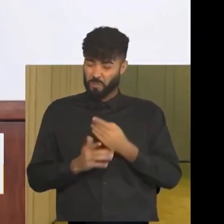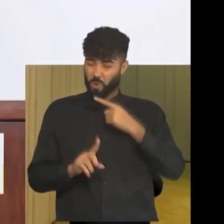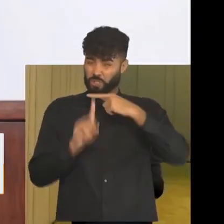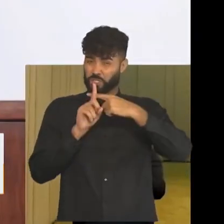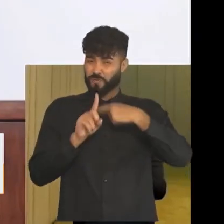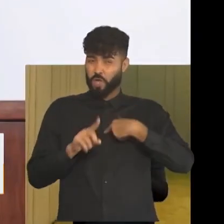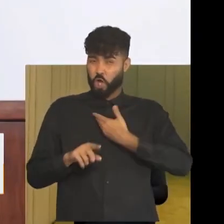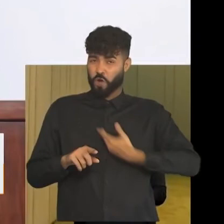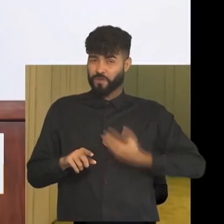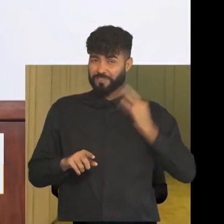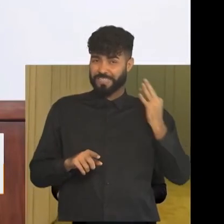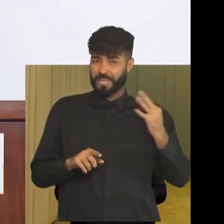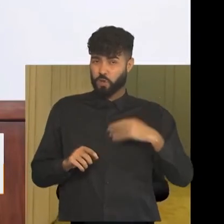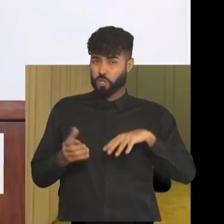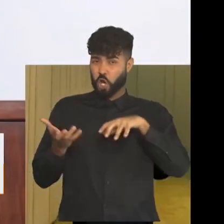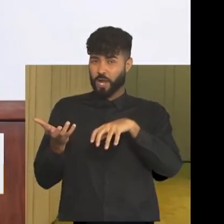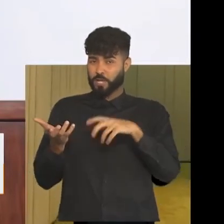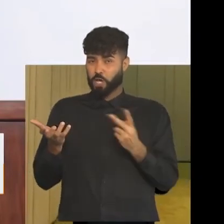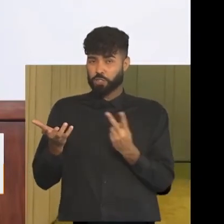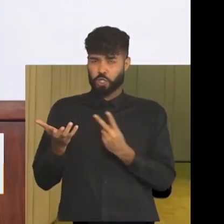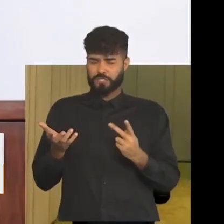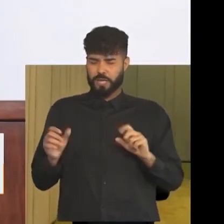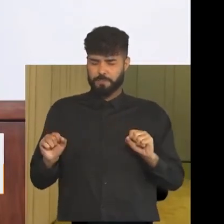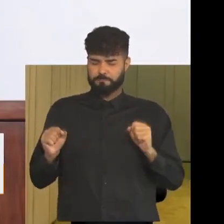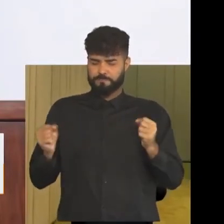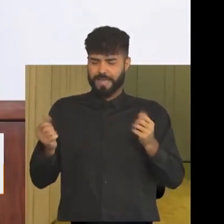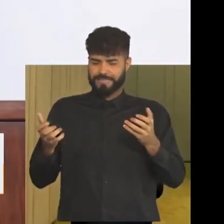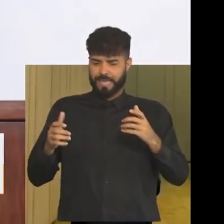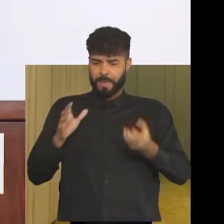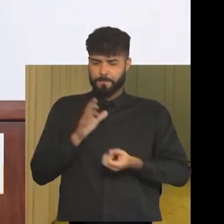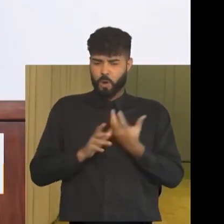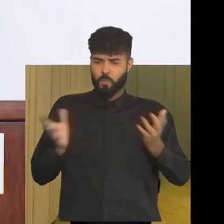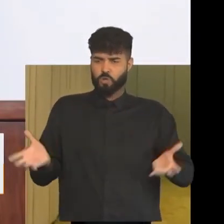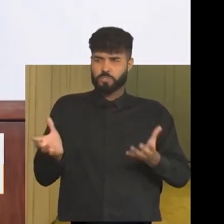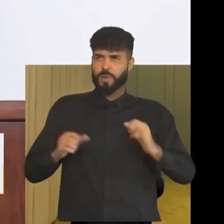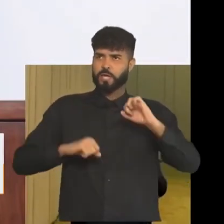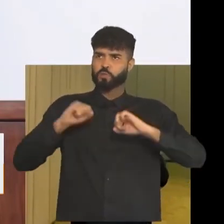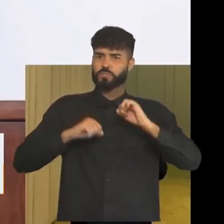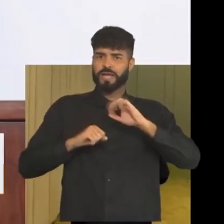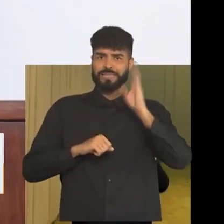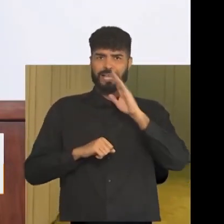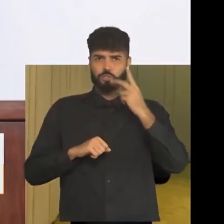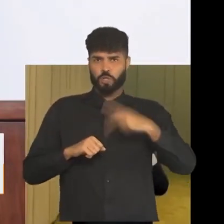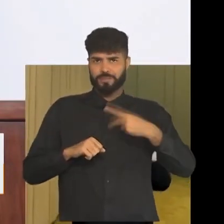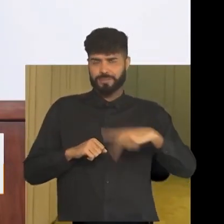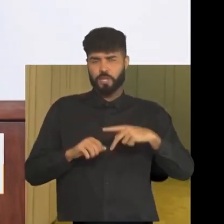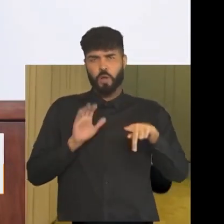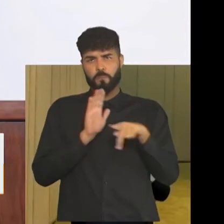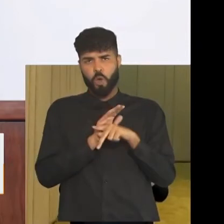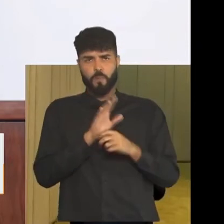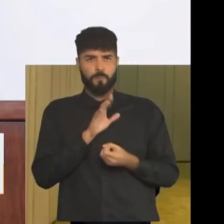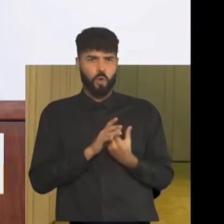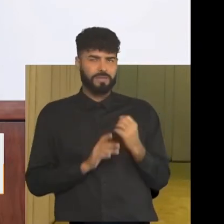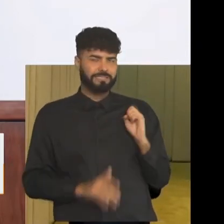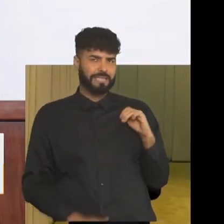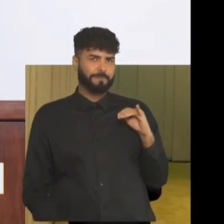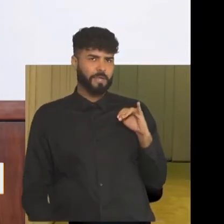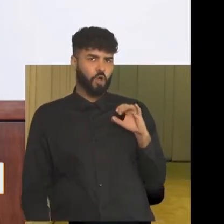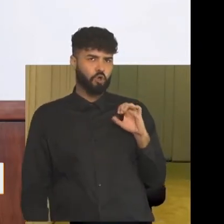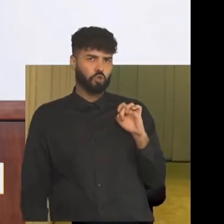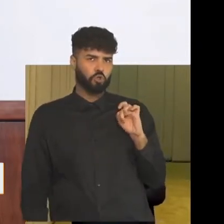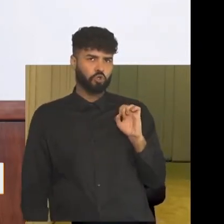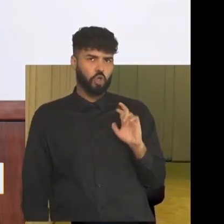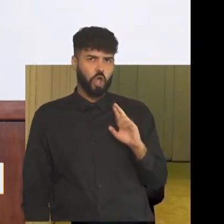o Congresso Nacional estão engajados na promoção da indústria nacional de semicondutores e na inserção do Brasil